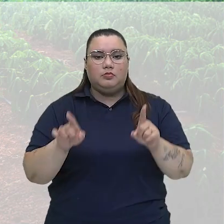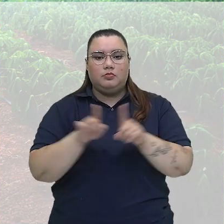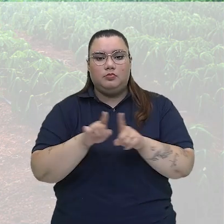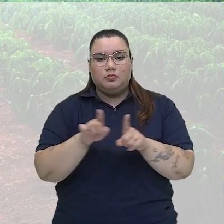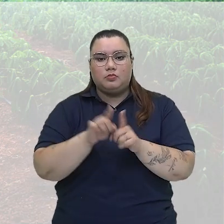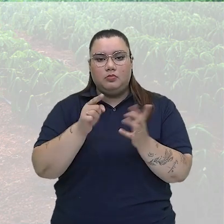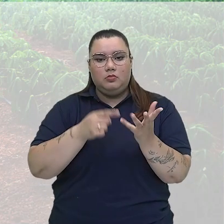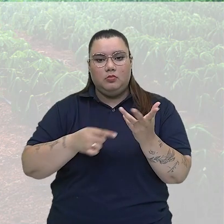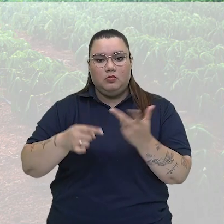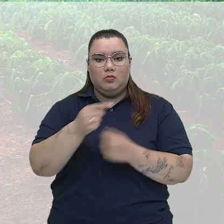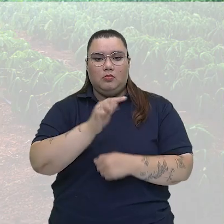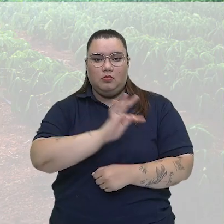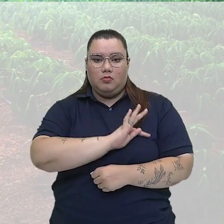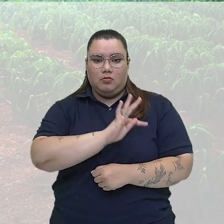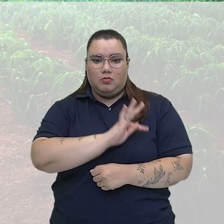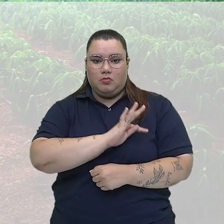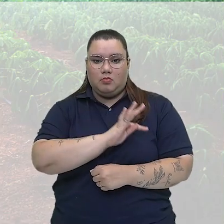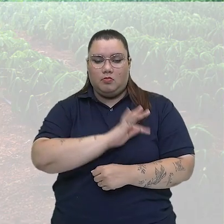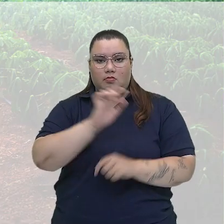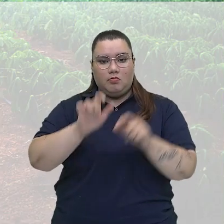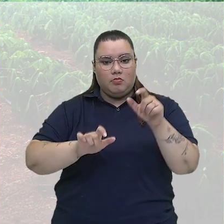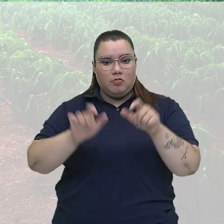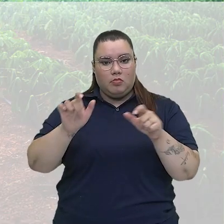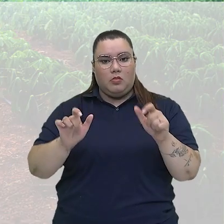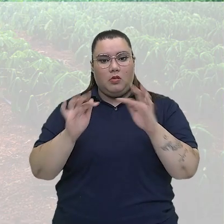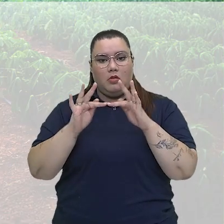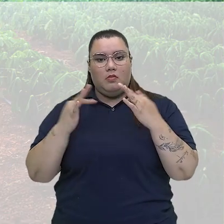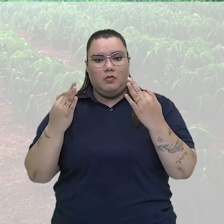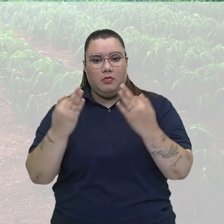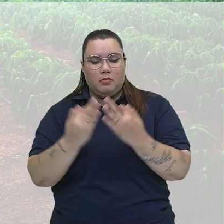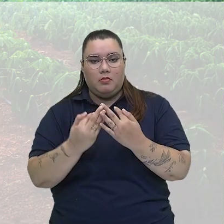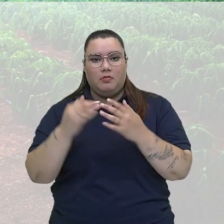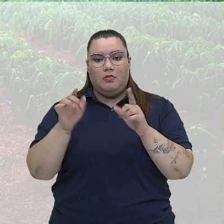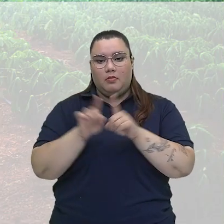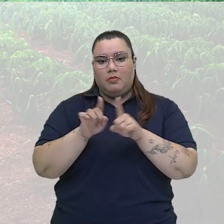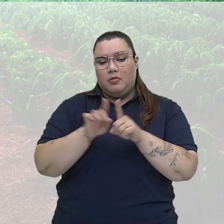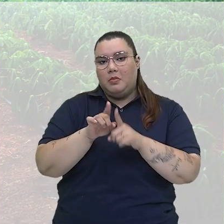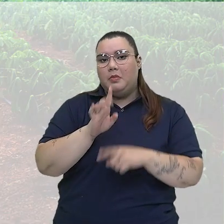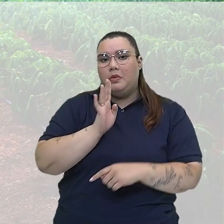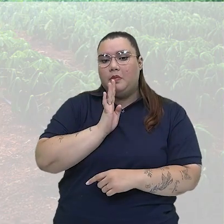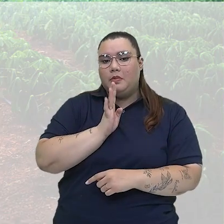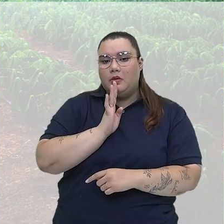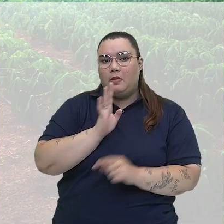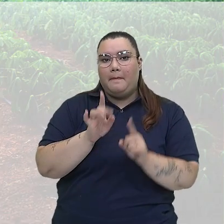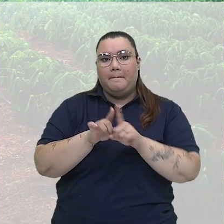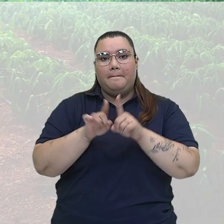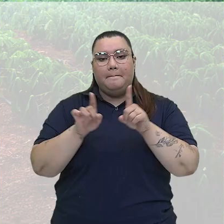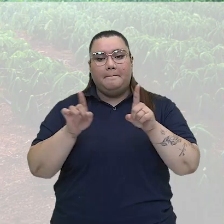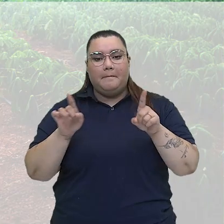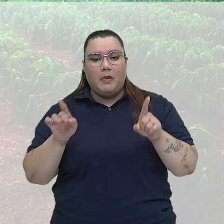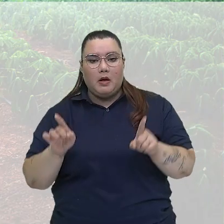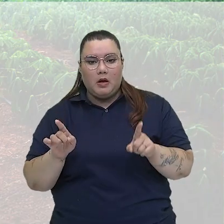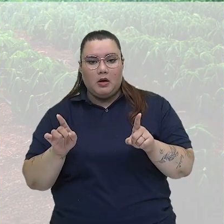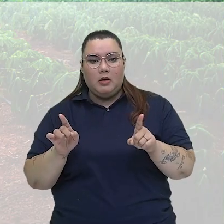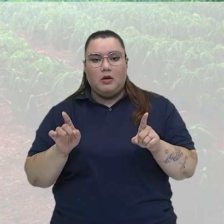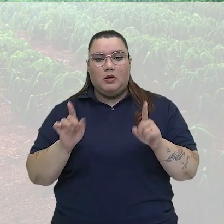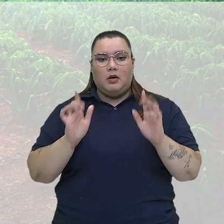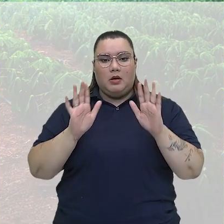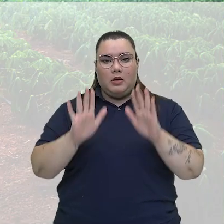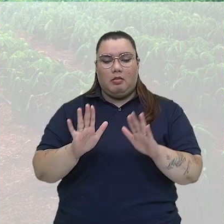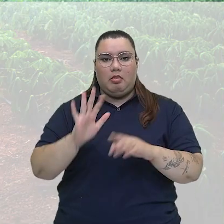muitas técnicas, né? Técnicas que vocês e a família de vocês aí conhecem. Mas, gente, não são